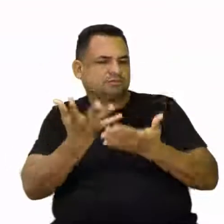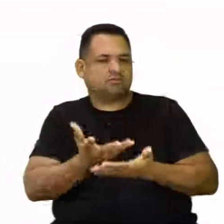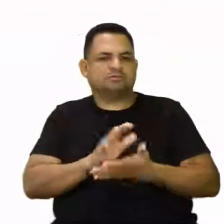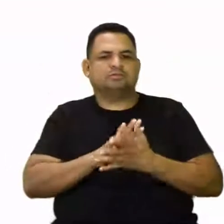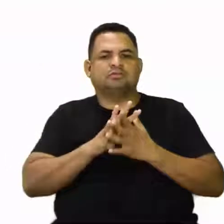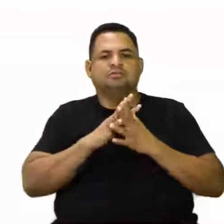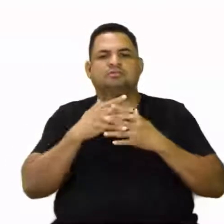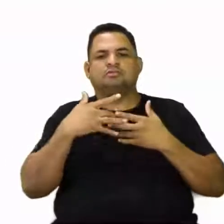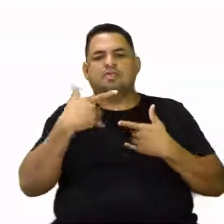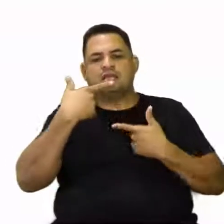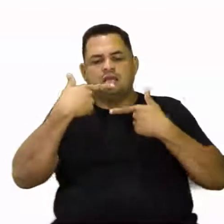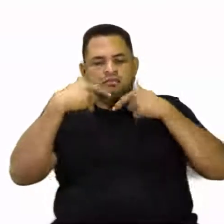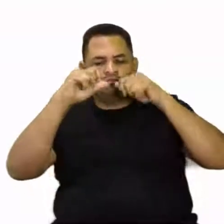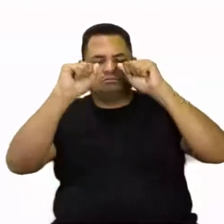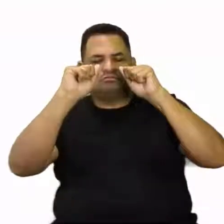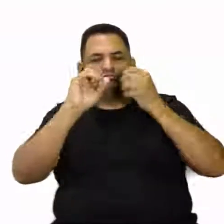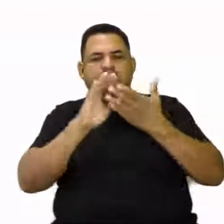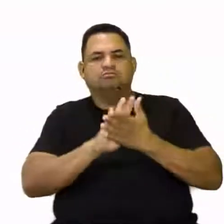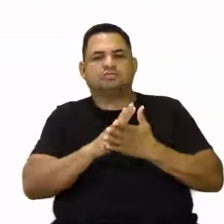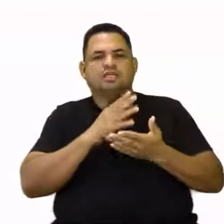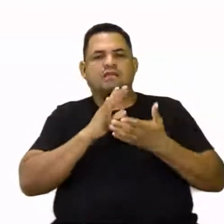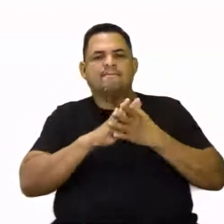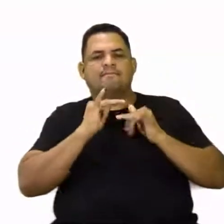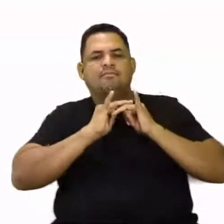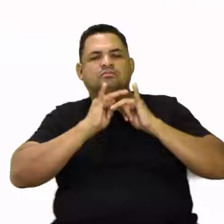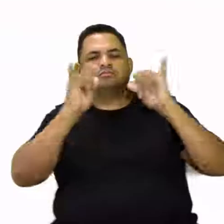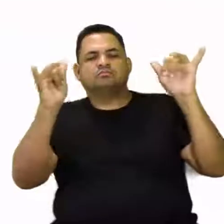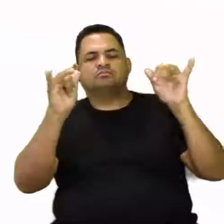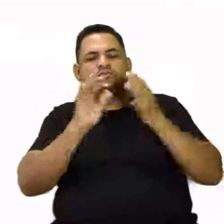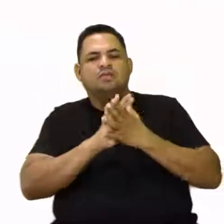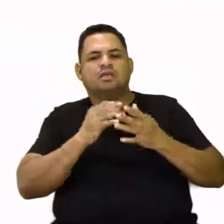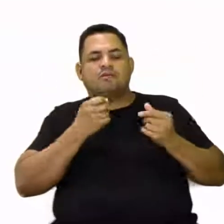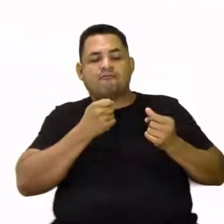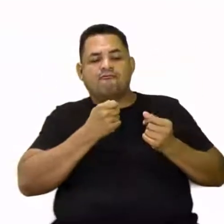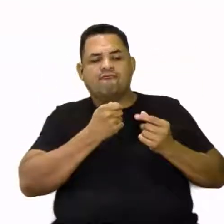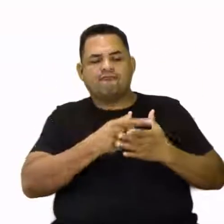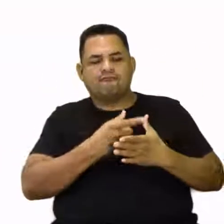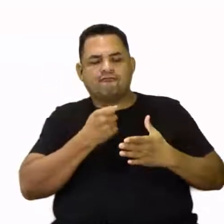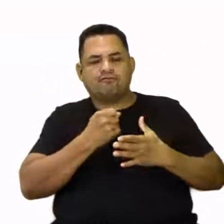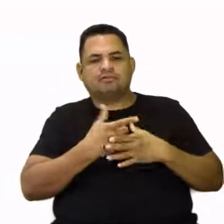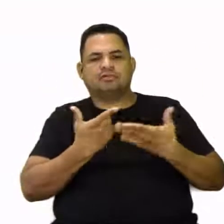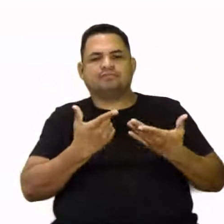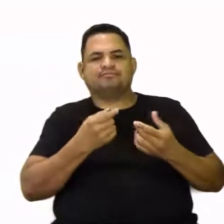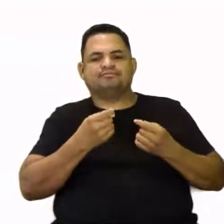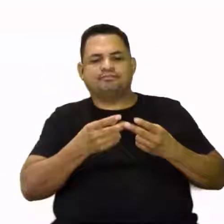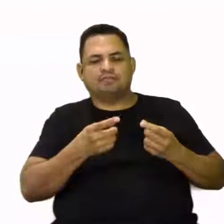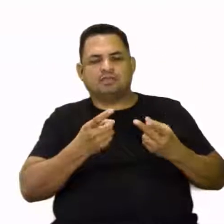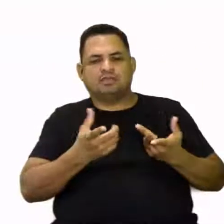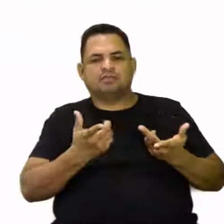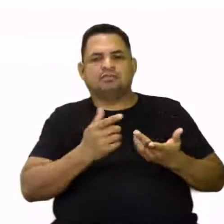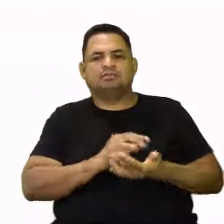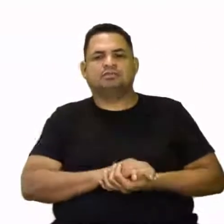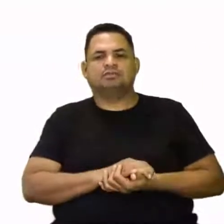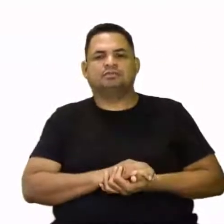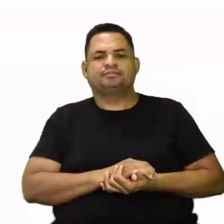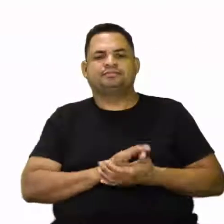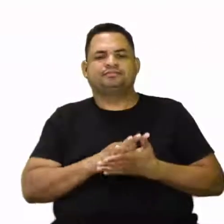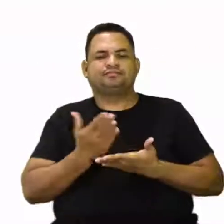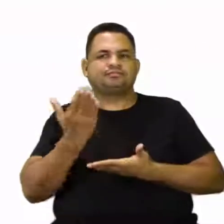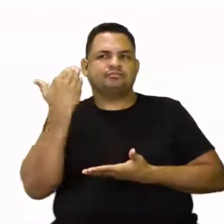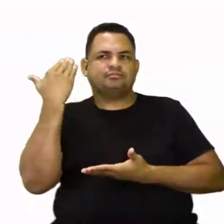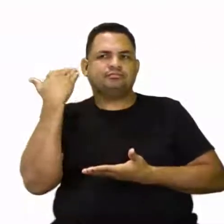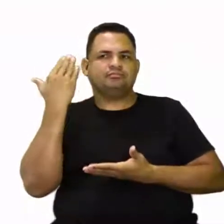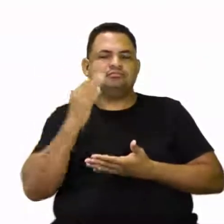linguagem figurativa, é a linguagem da propaganda, é igual aquela propaganda antiga, Tainá, da nossa época da infância, que